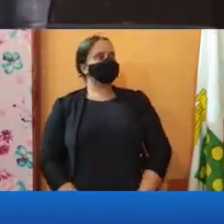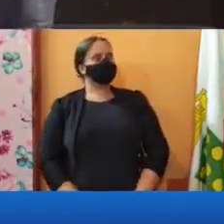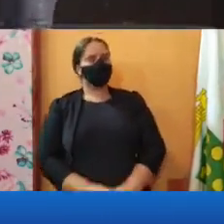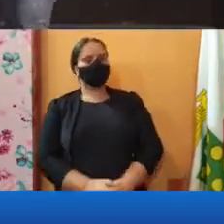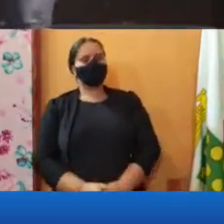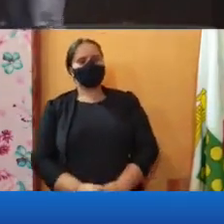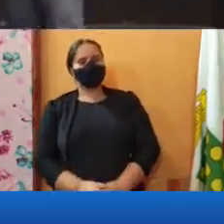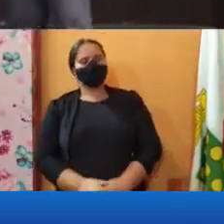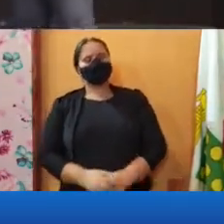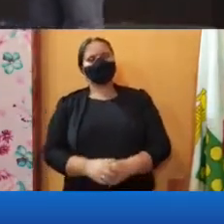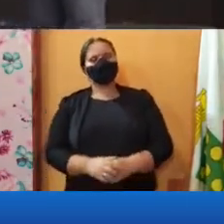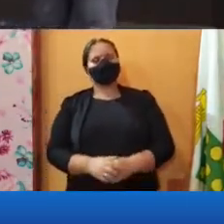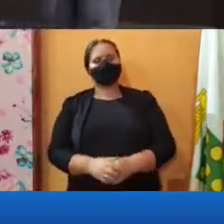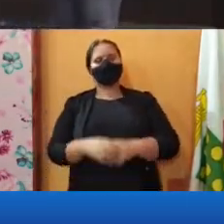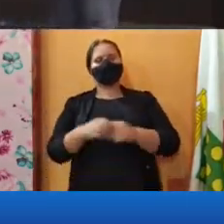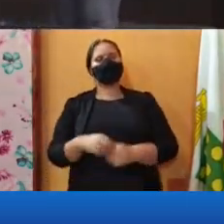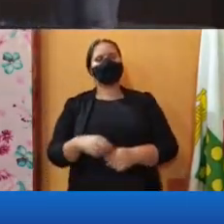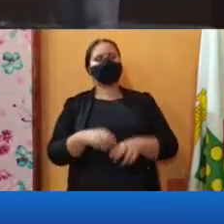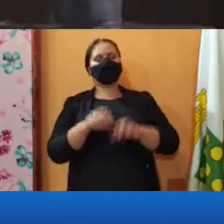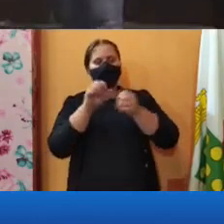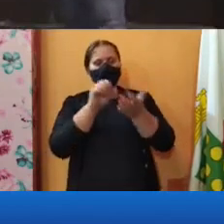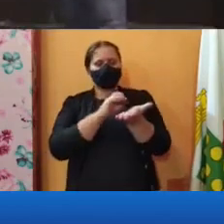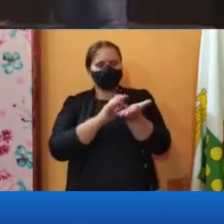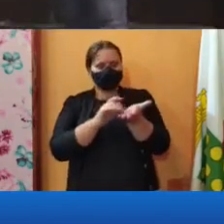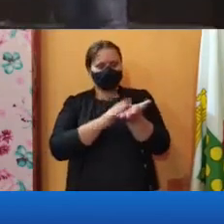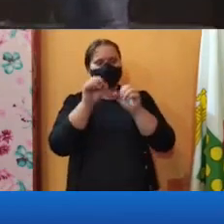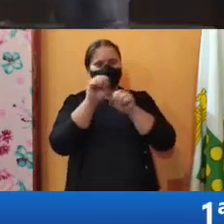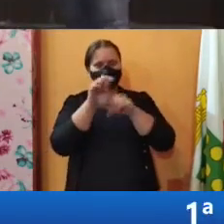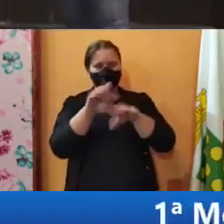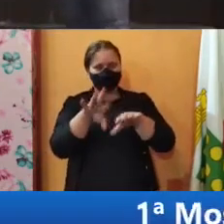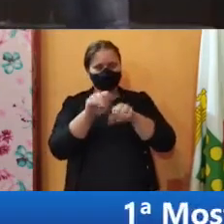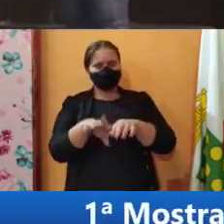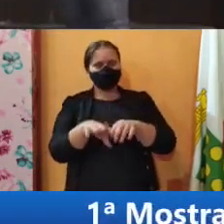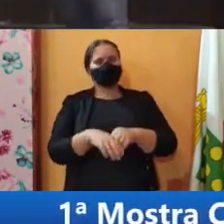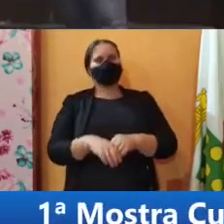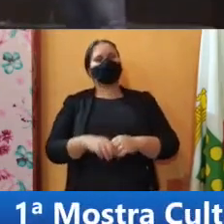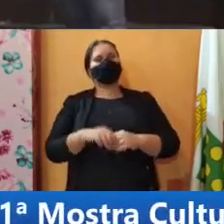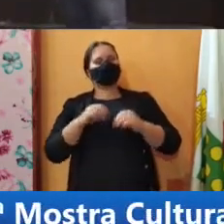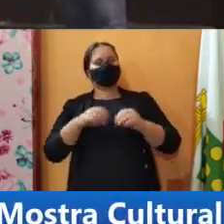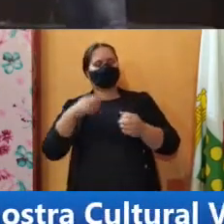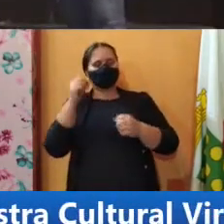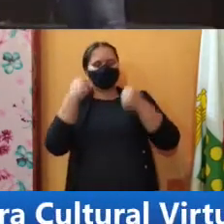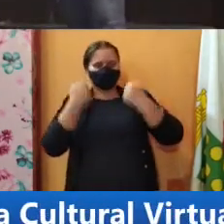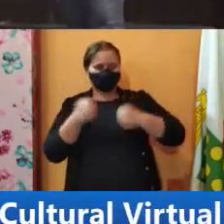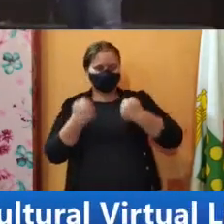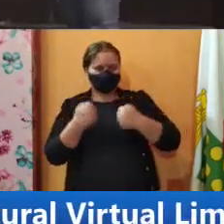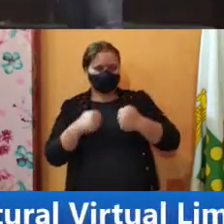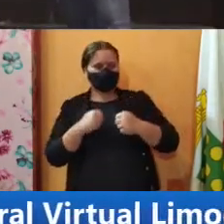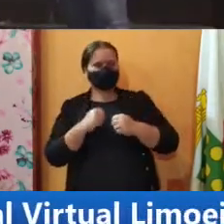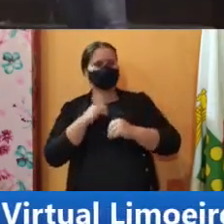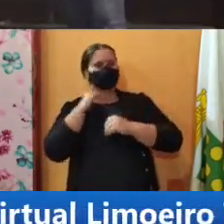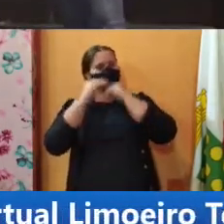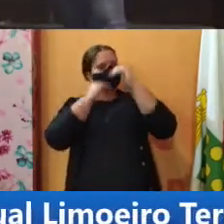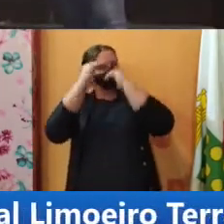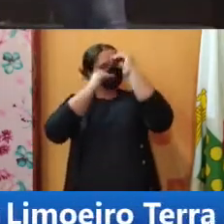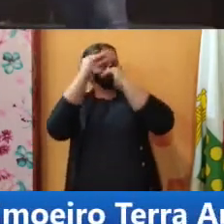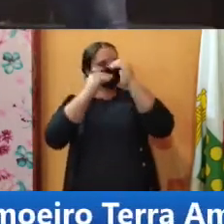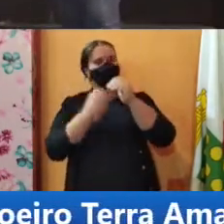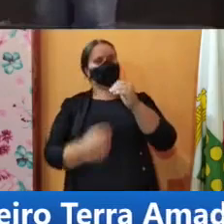Fernando. A nossa obrigação é fazer isso aqui se multiplicar. Vamos embora. Cuida, Fernando Melo. Cultura e